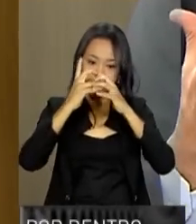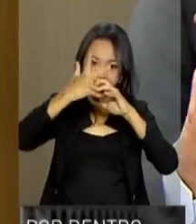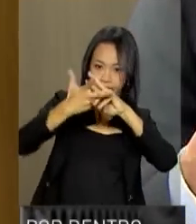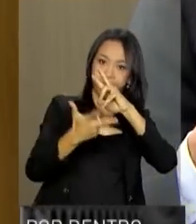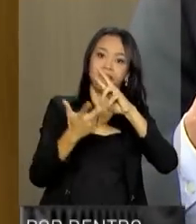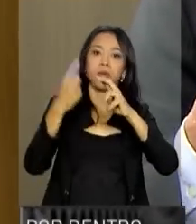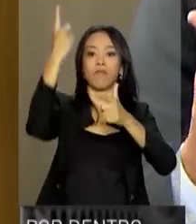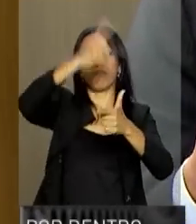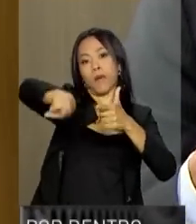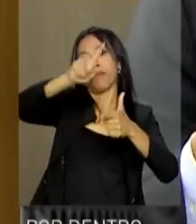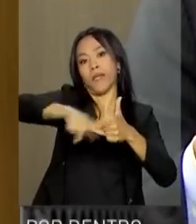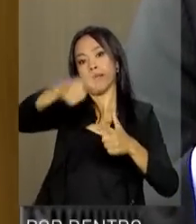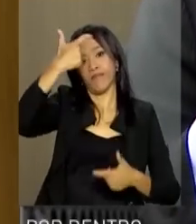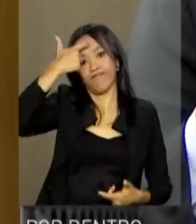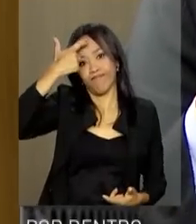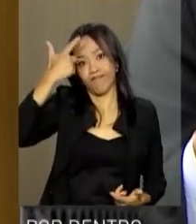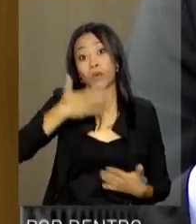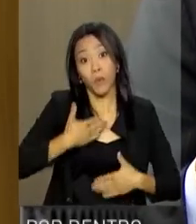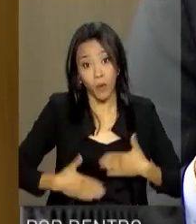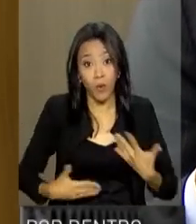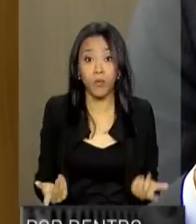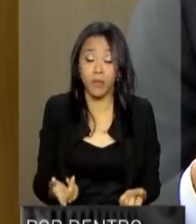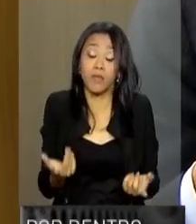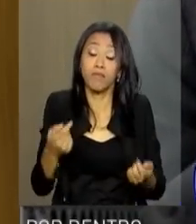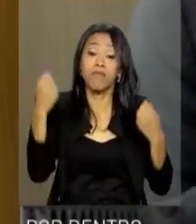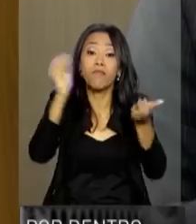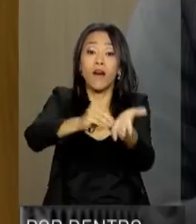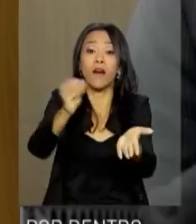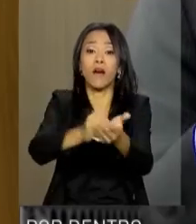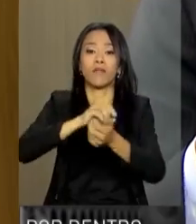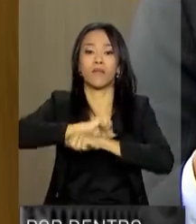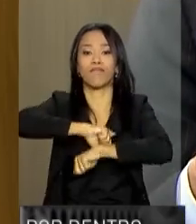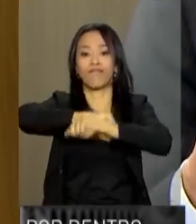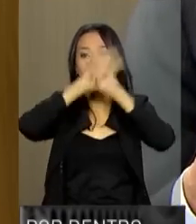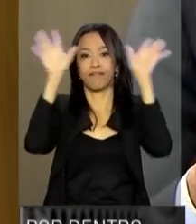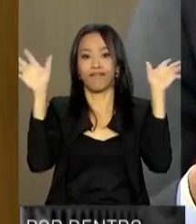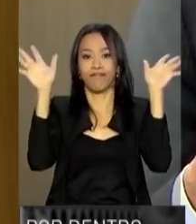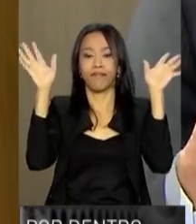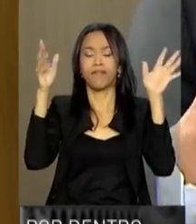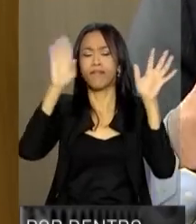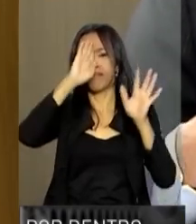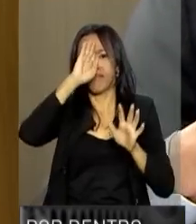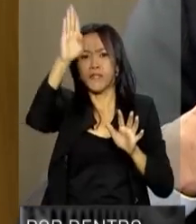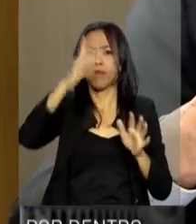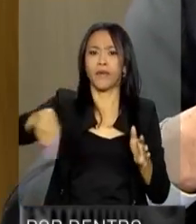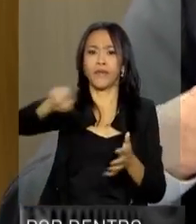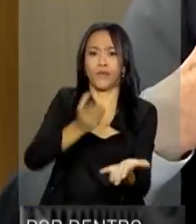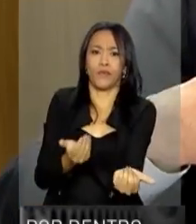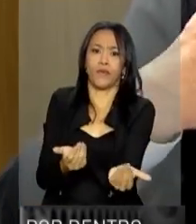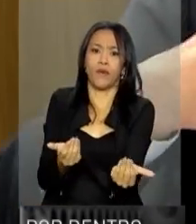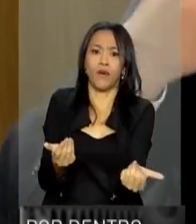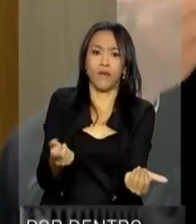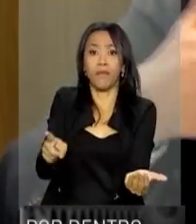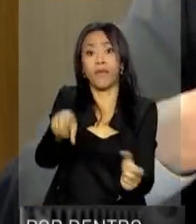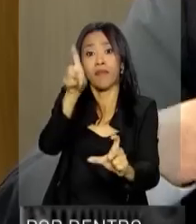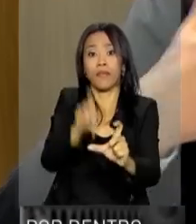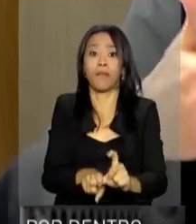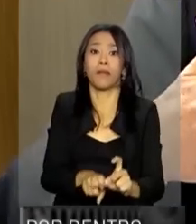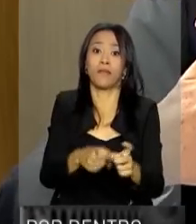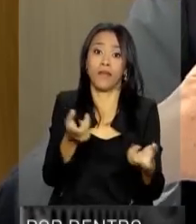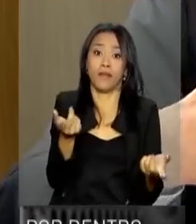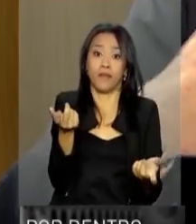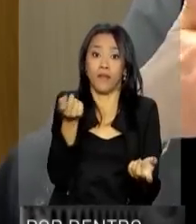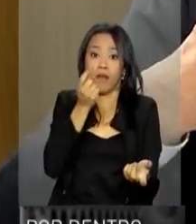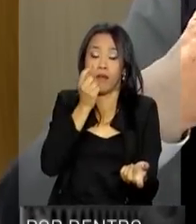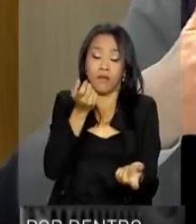é nosso é um tema um esclarecimento melhor dá principalmente a juventude é que os jovens ficam dependentes químicos com